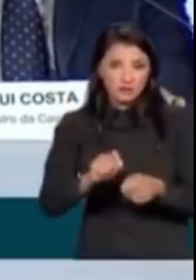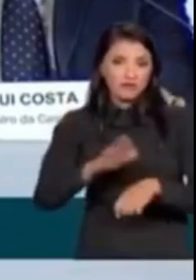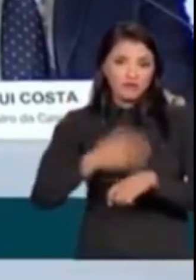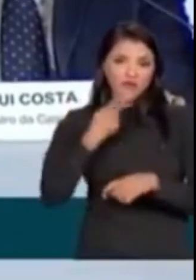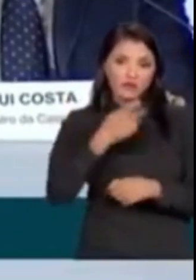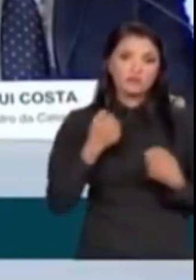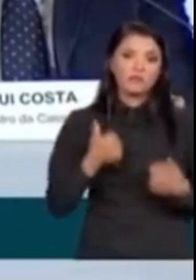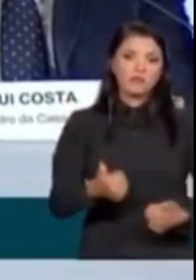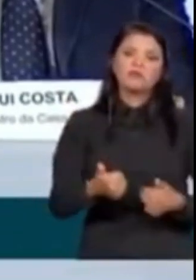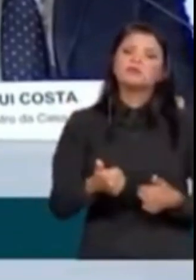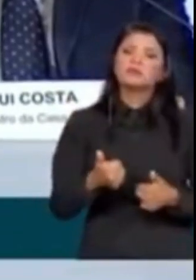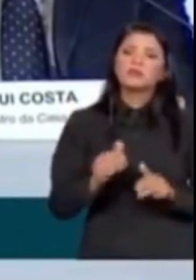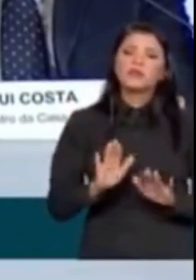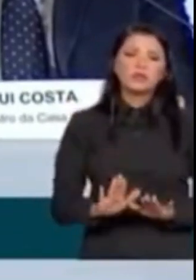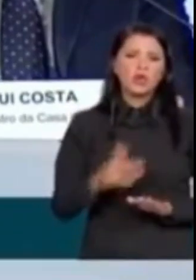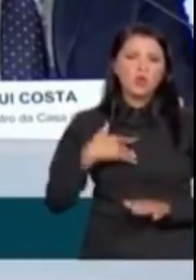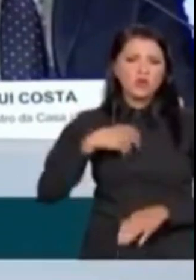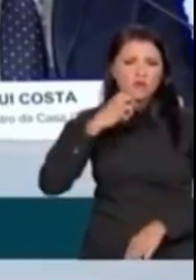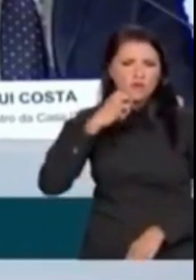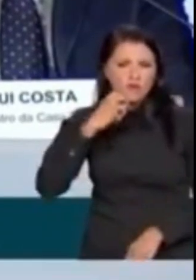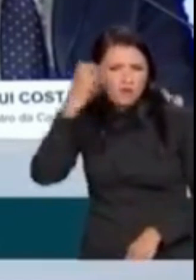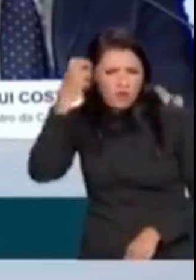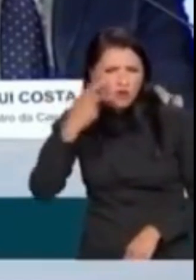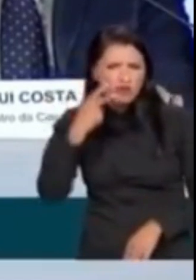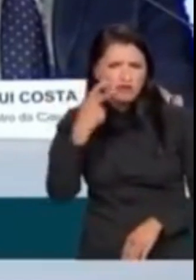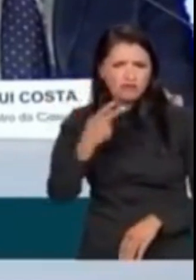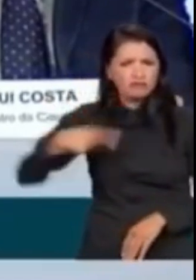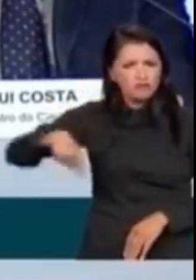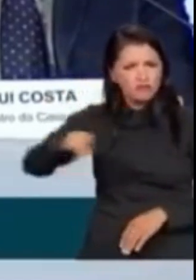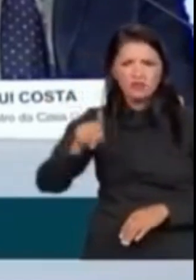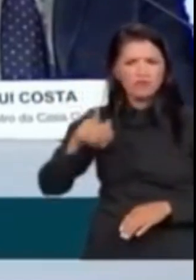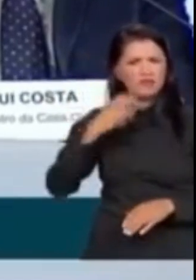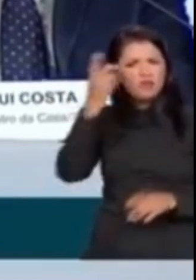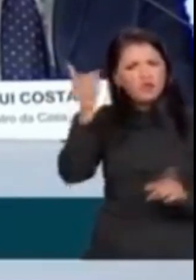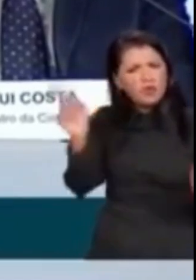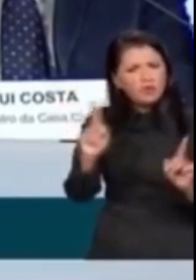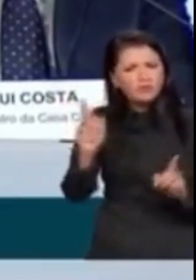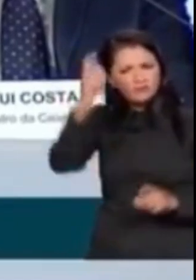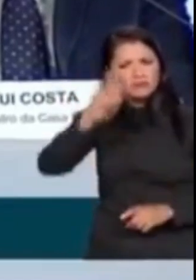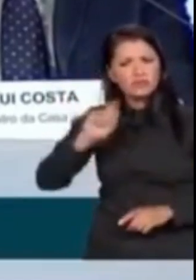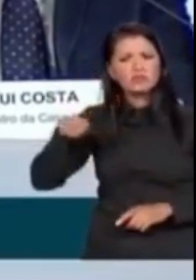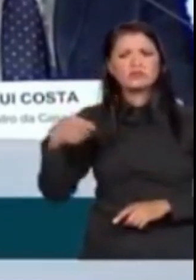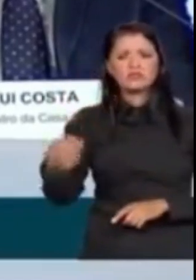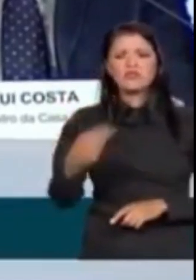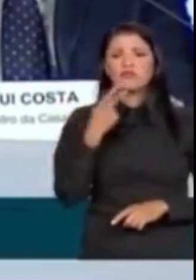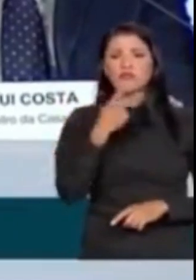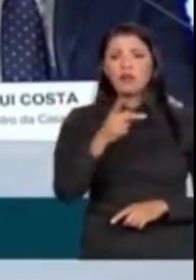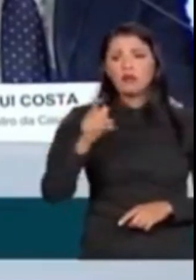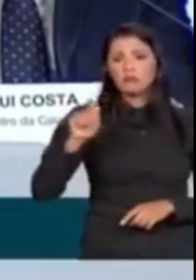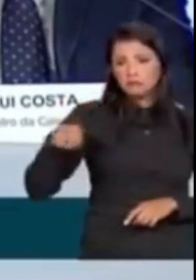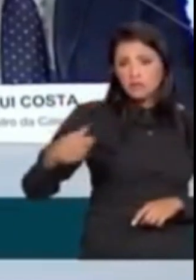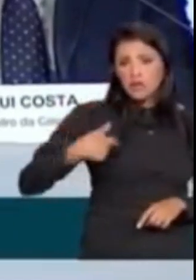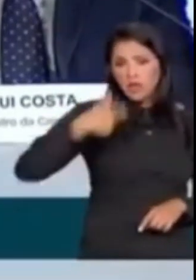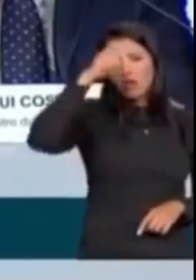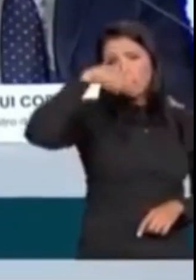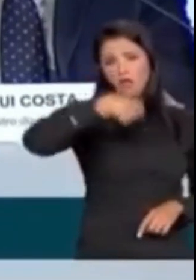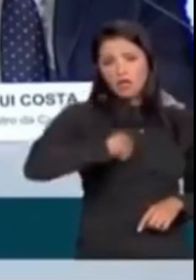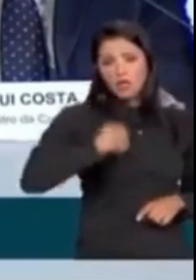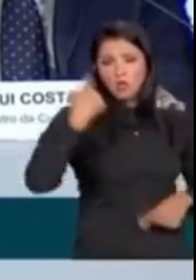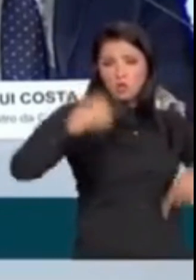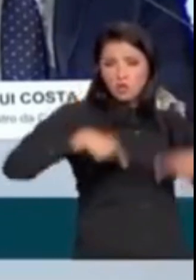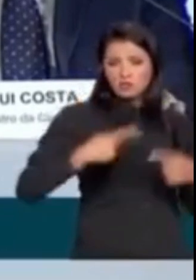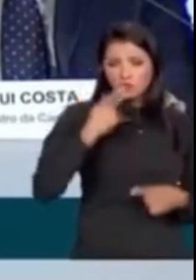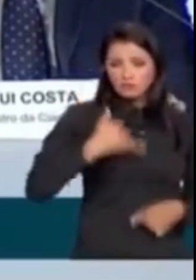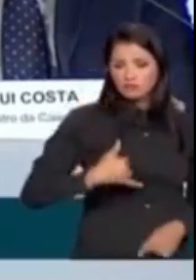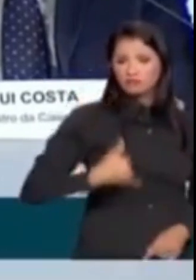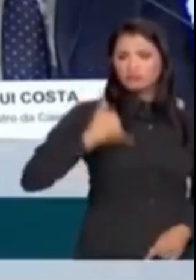bem. Portanto, não tenho vergonha de ser o que vocês são. Não tenho vergonha de dizer que são políticos. Tenho orgulho de